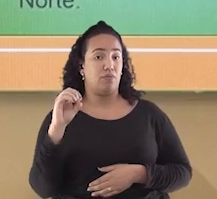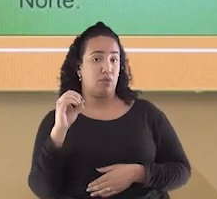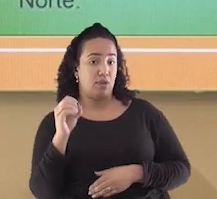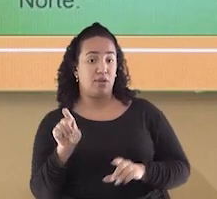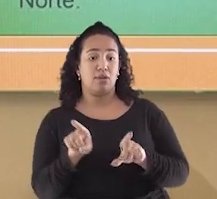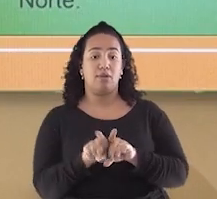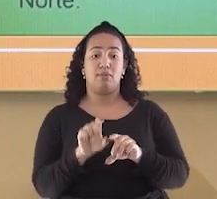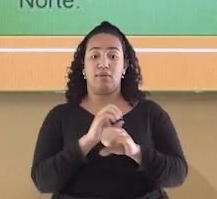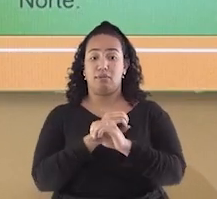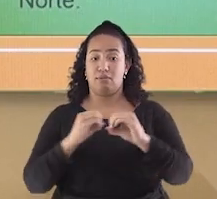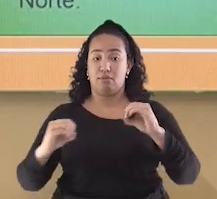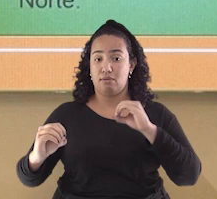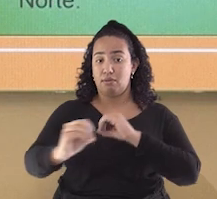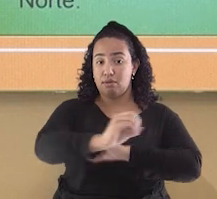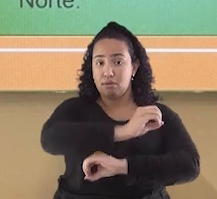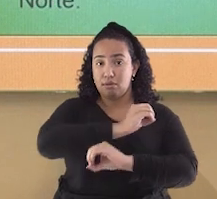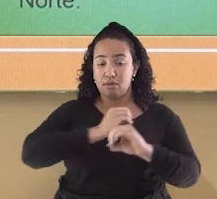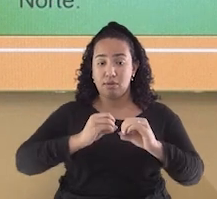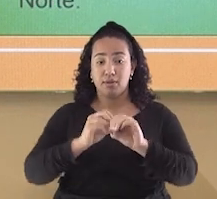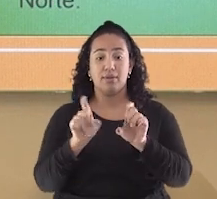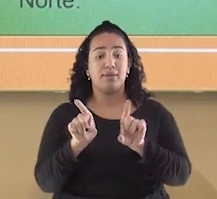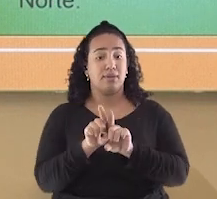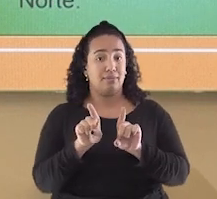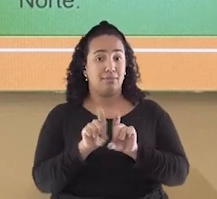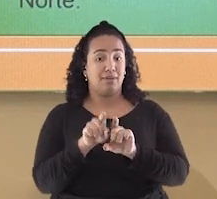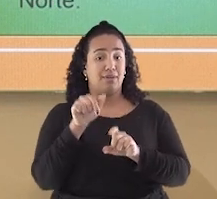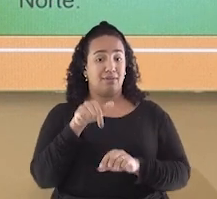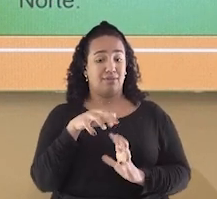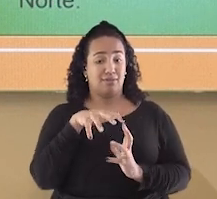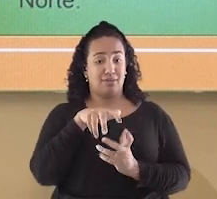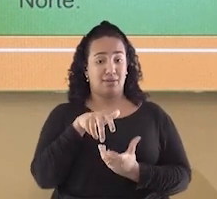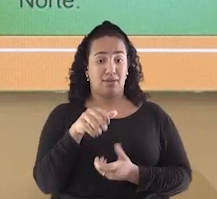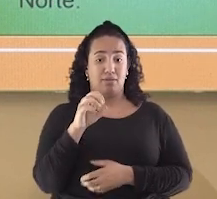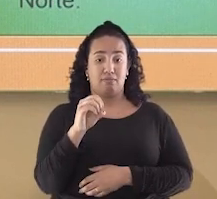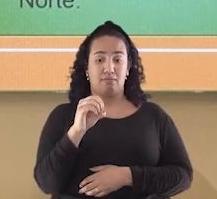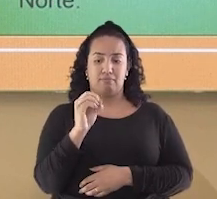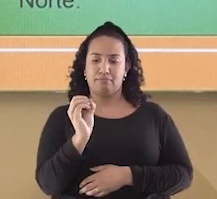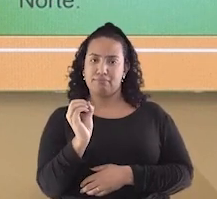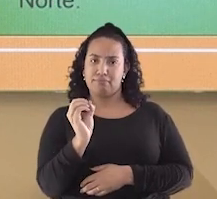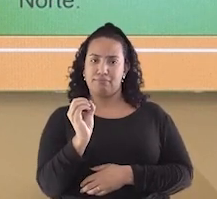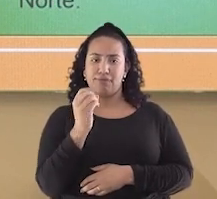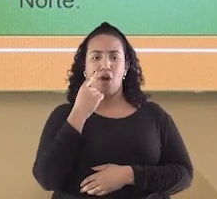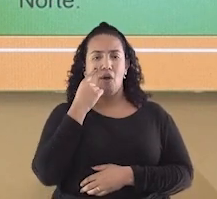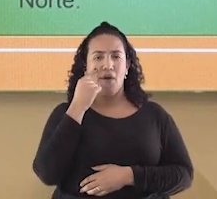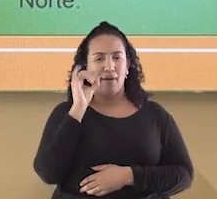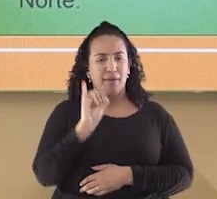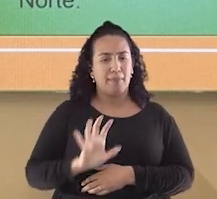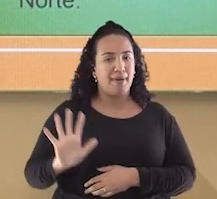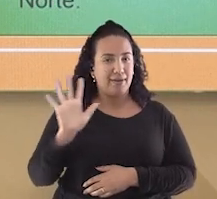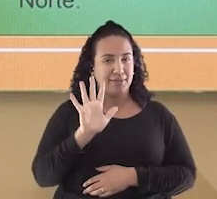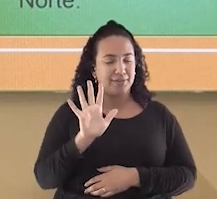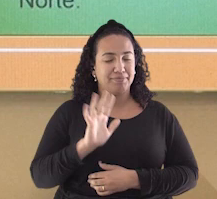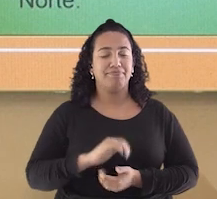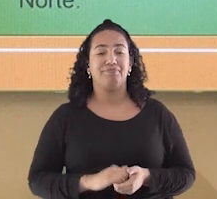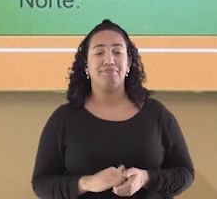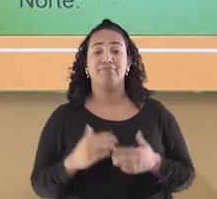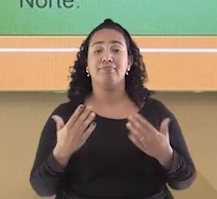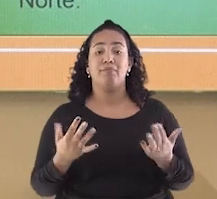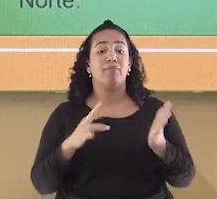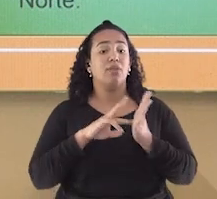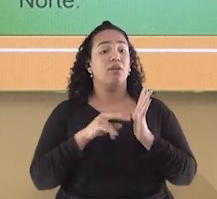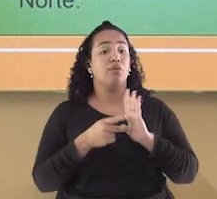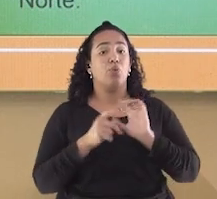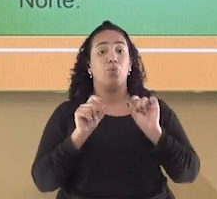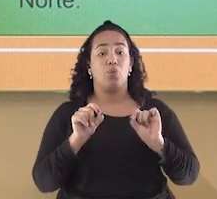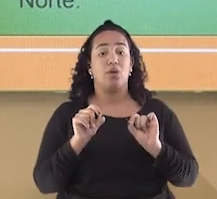rotação e da translação, a Terra faz um movimento de inclinação de seu eixo. E o que isso significa? Dá uma olhadinha aqui.